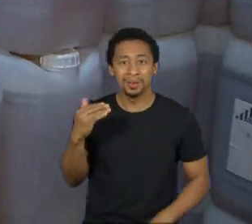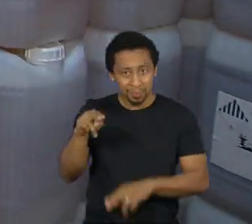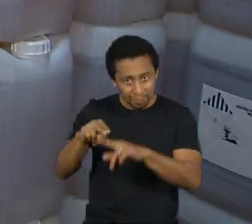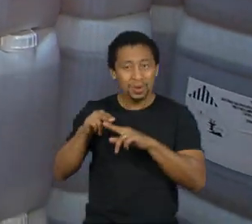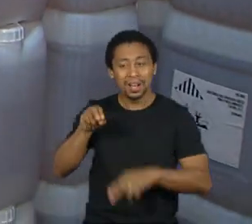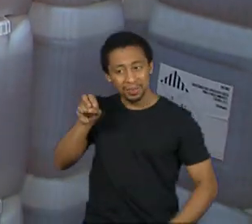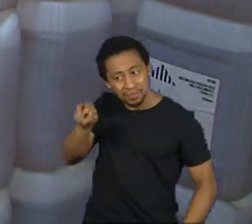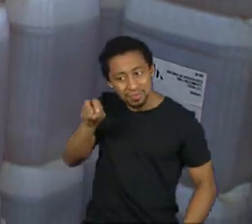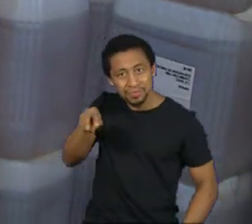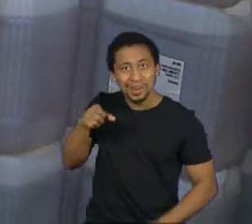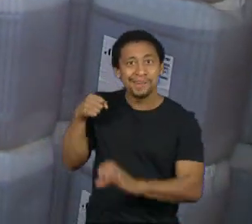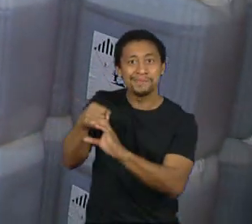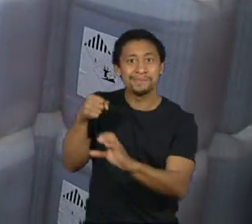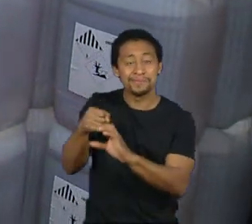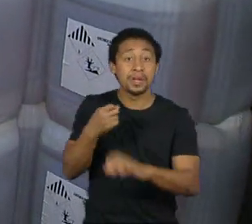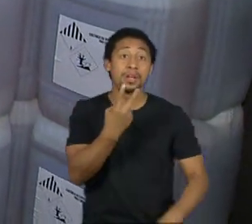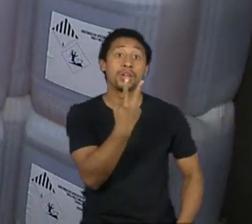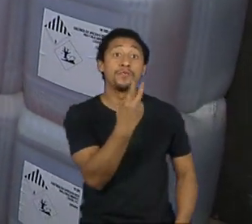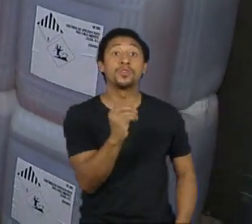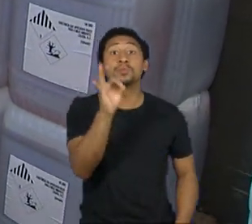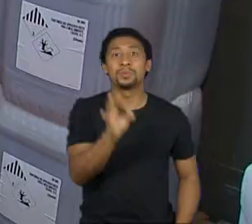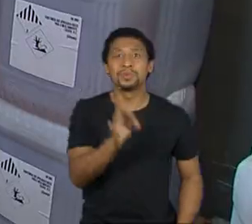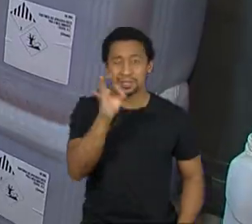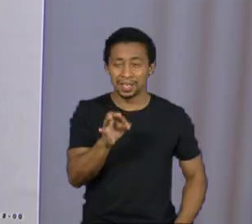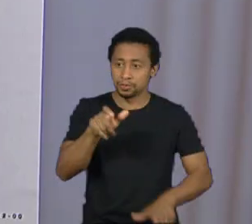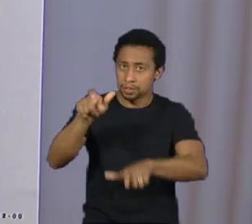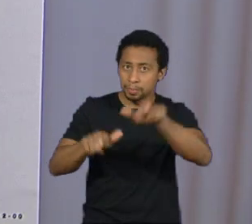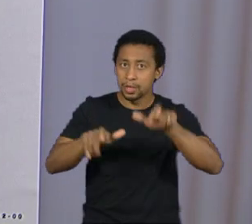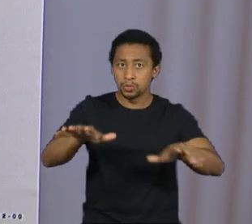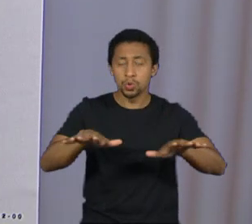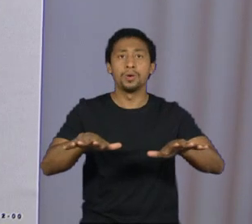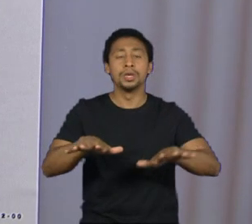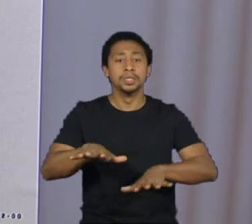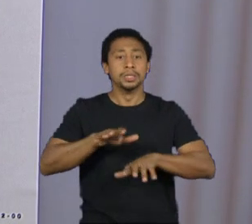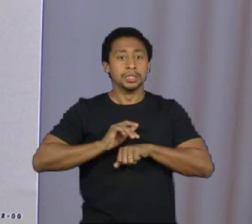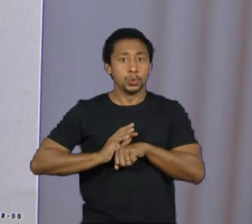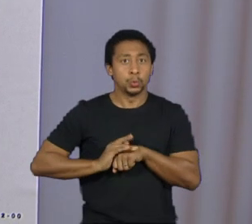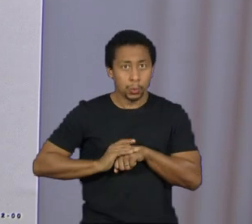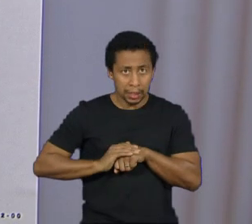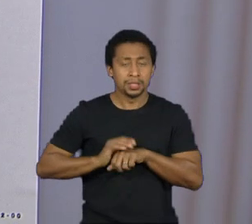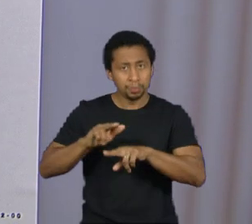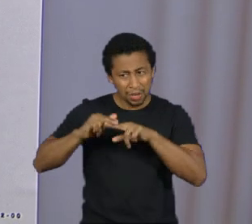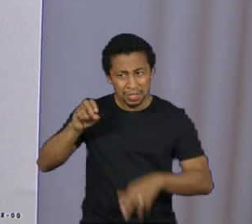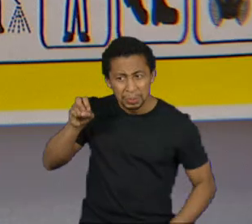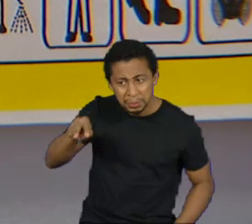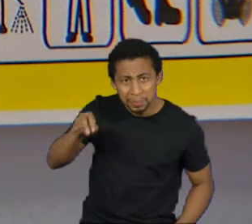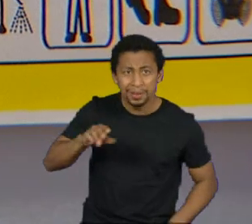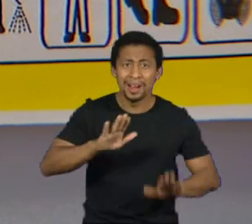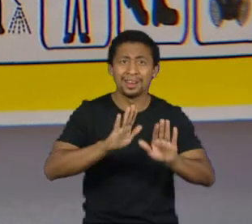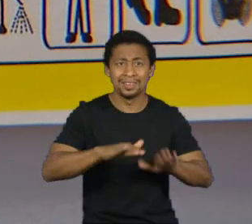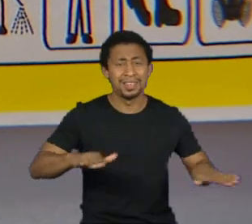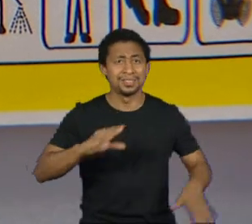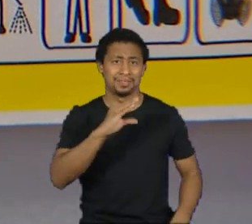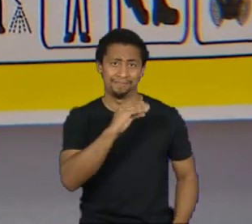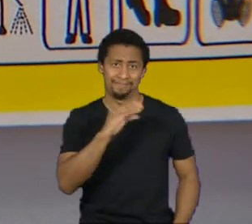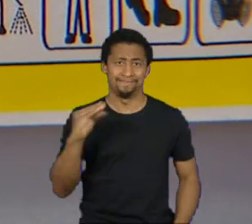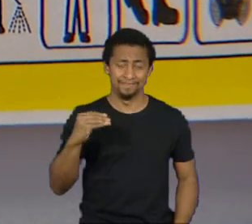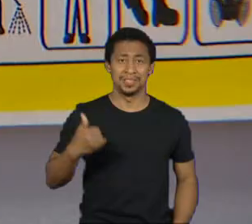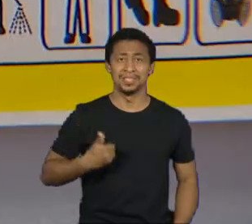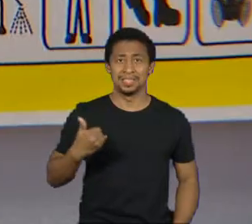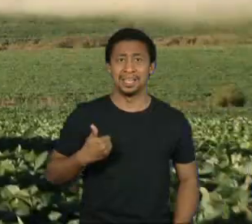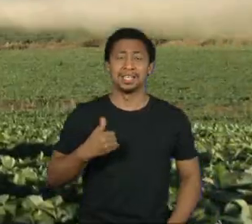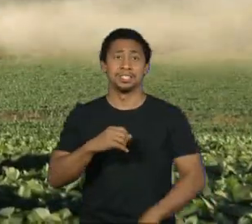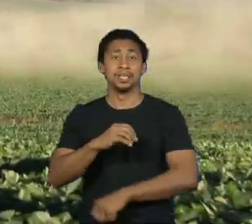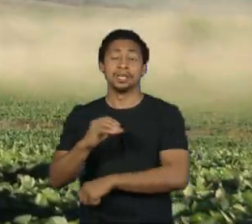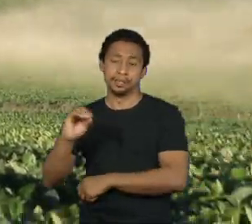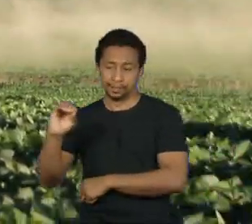agrotóxicos. 20% da população intoxicada por agrotóxicos no Brasil são crianças e adolescentes de 0 a 19